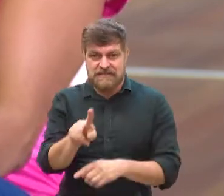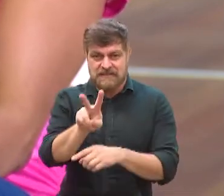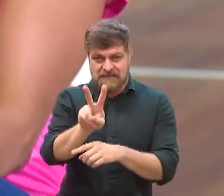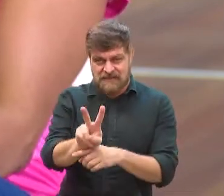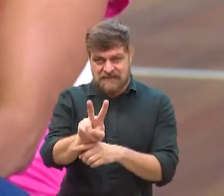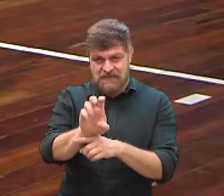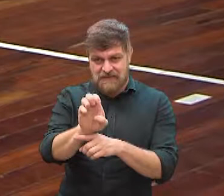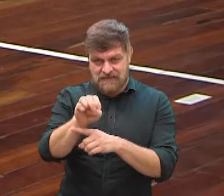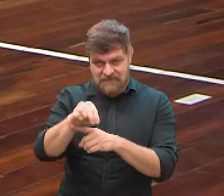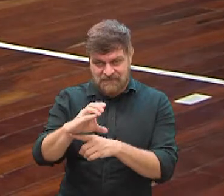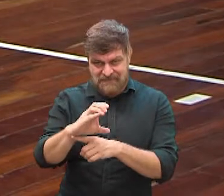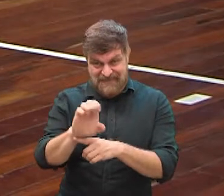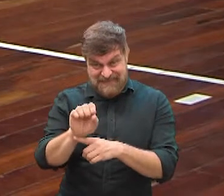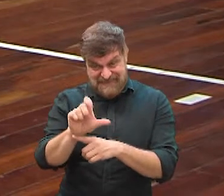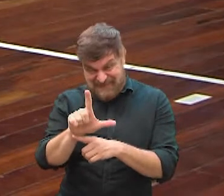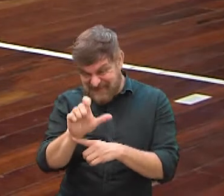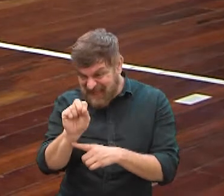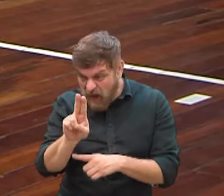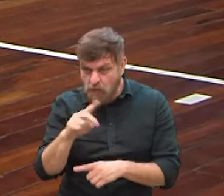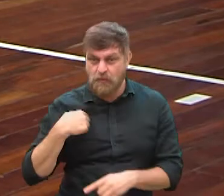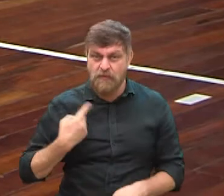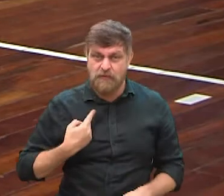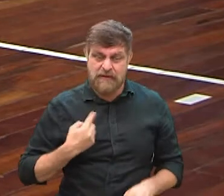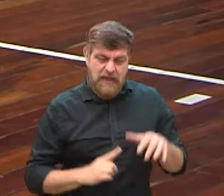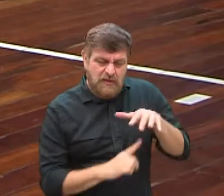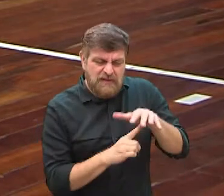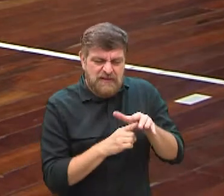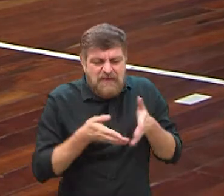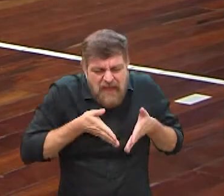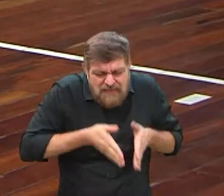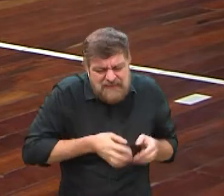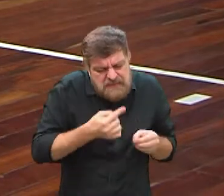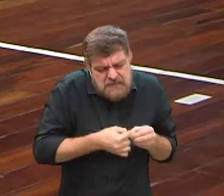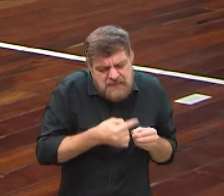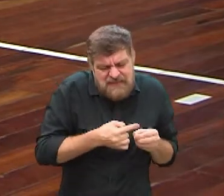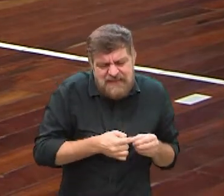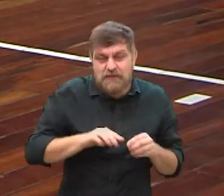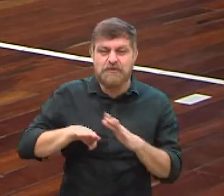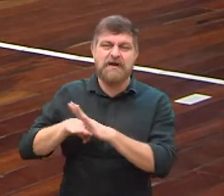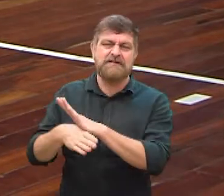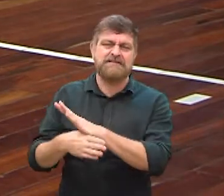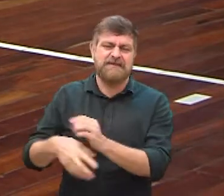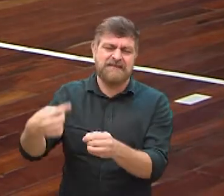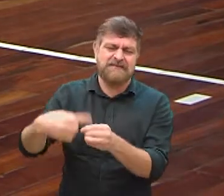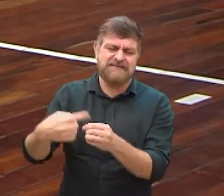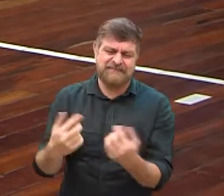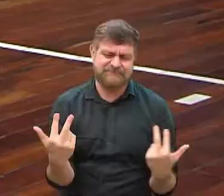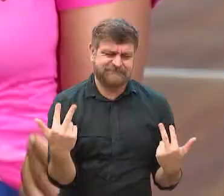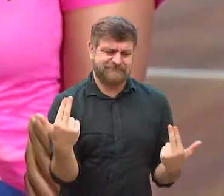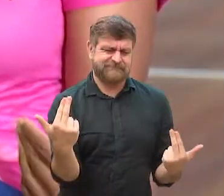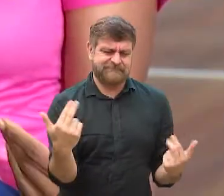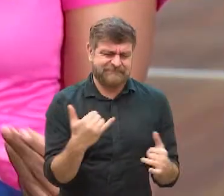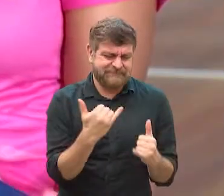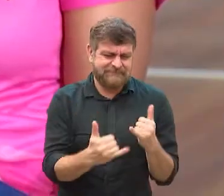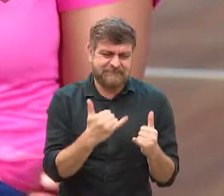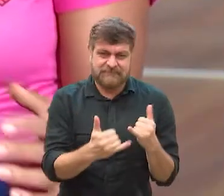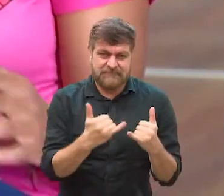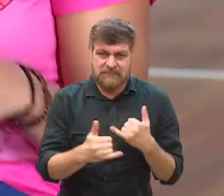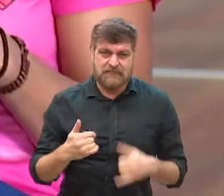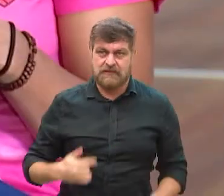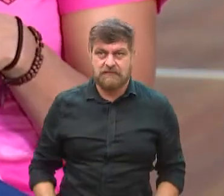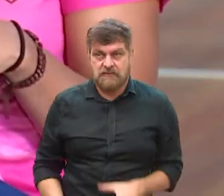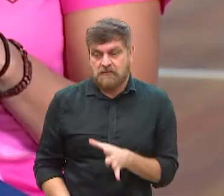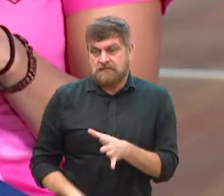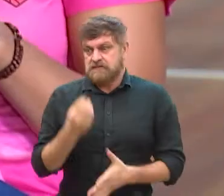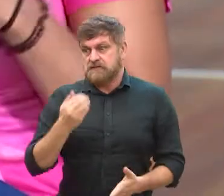muito pequena, como eu nasci no interior do Paraná. Você falou, já estou acostumado com cidade pequena. Exatamente, já estava acostumada, então para mim não foi